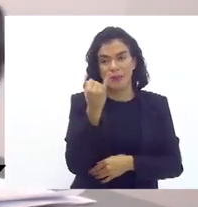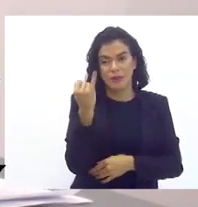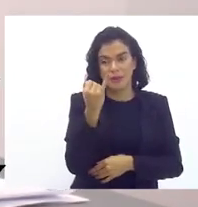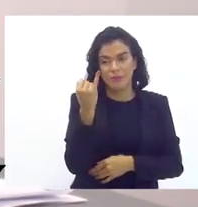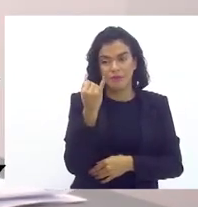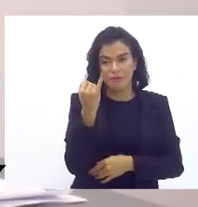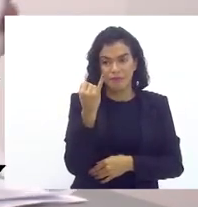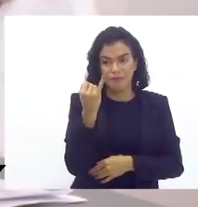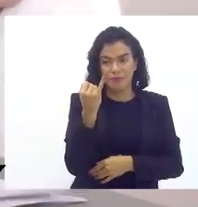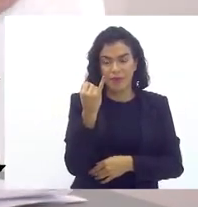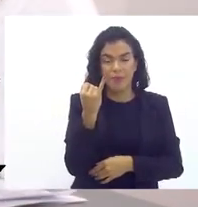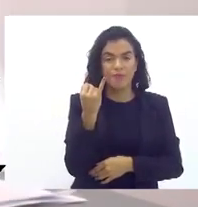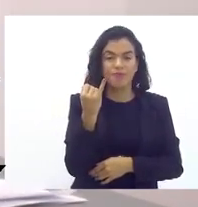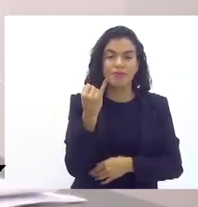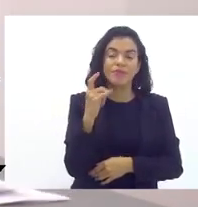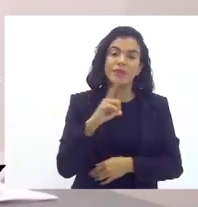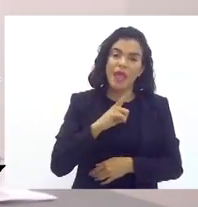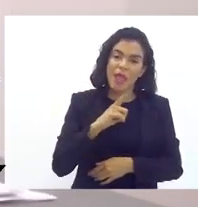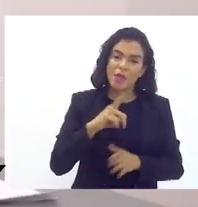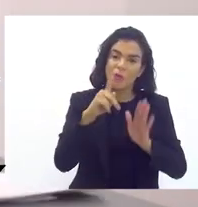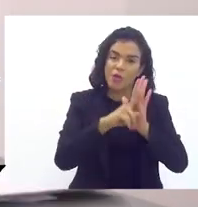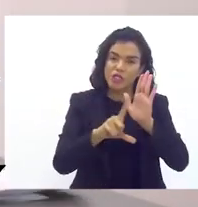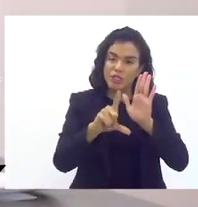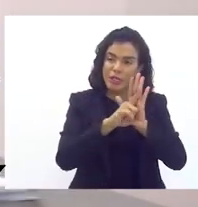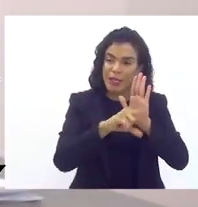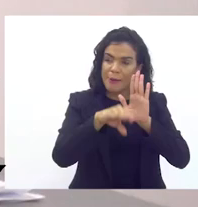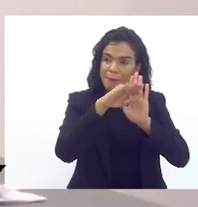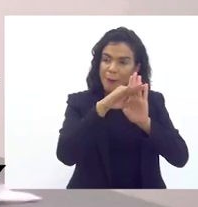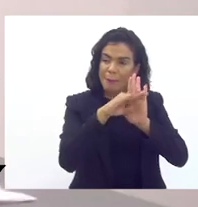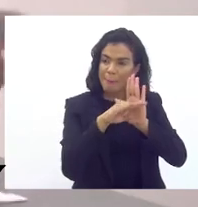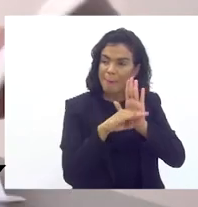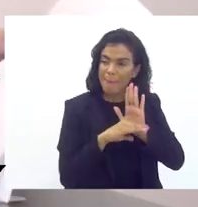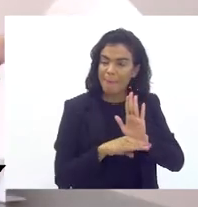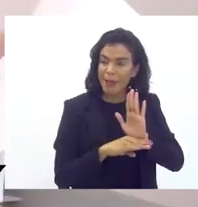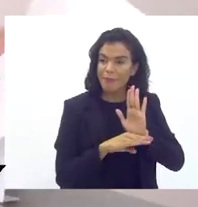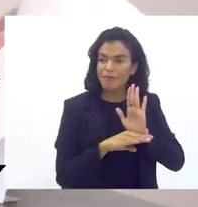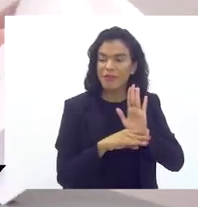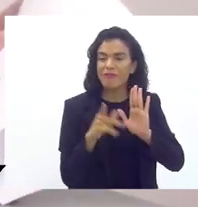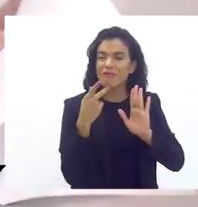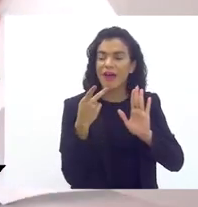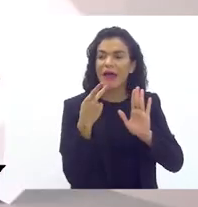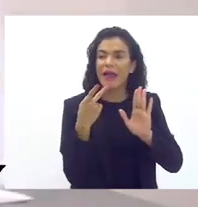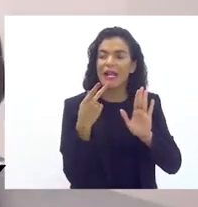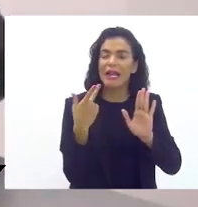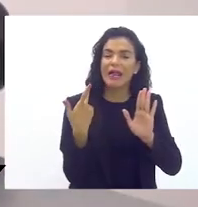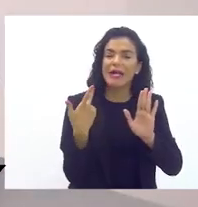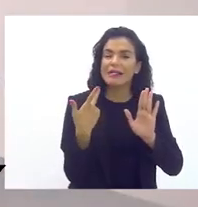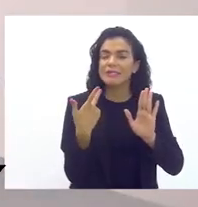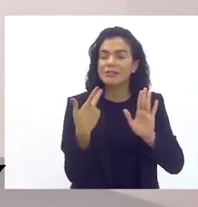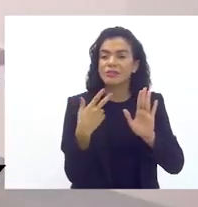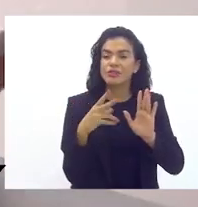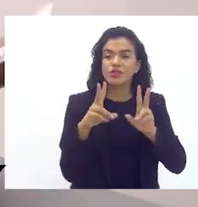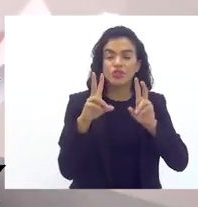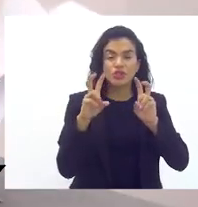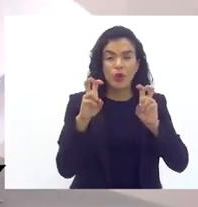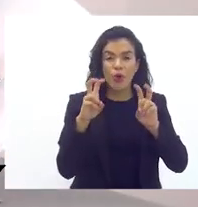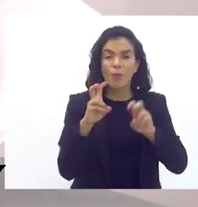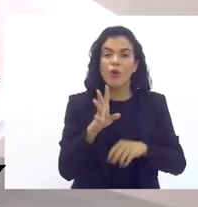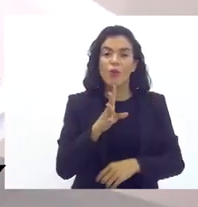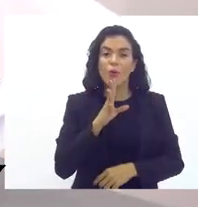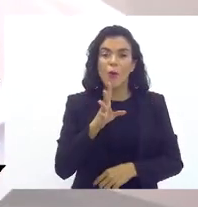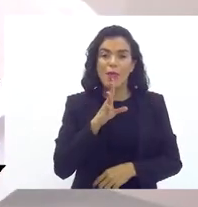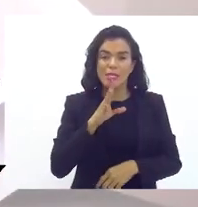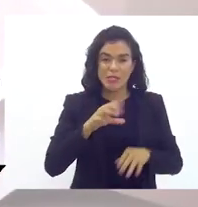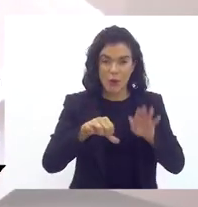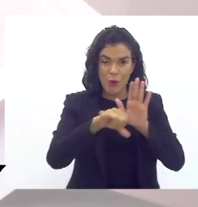Tem uma uma parte do projeto aqui que ela fala em eu acho que é esse que ela fala do reconhecimento fotográfico